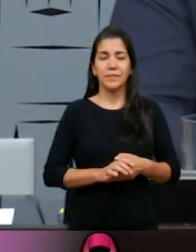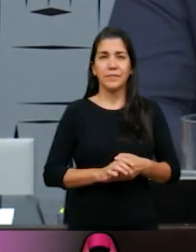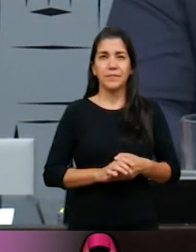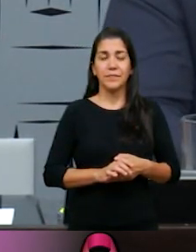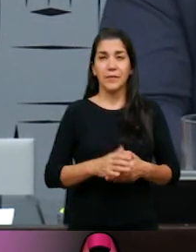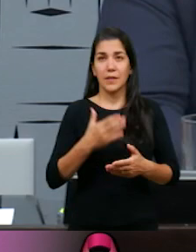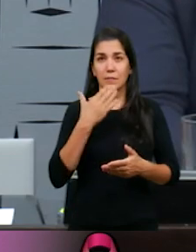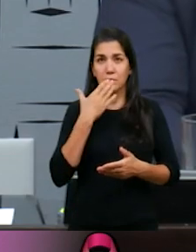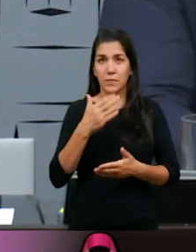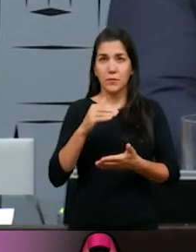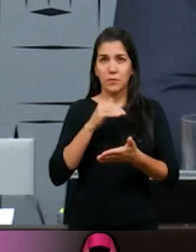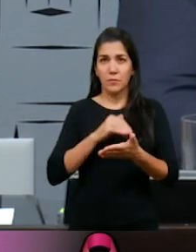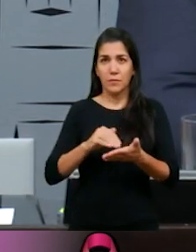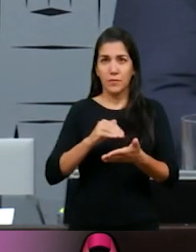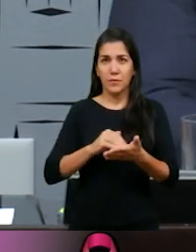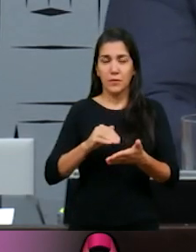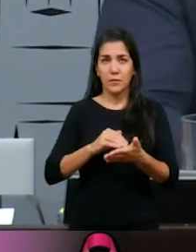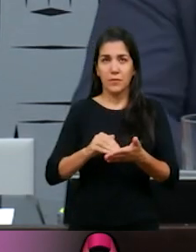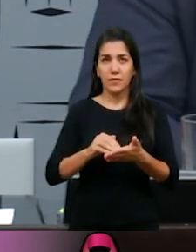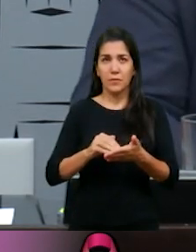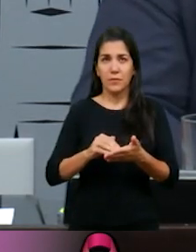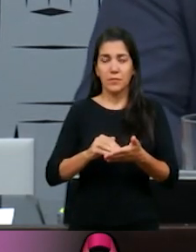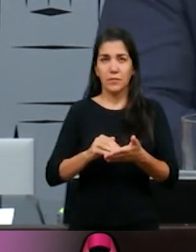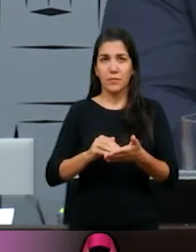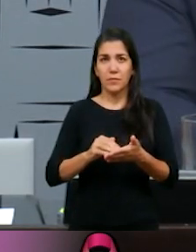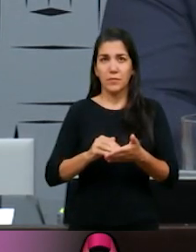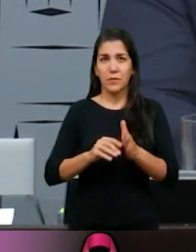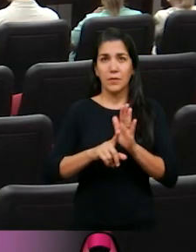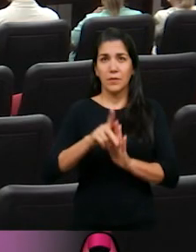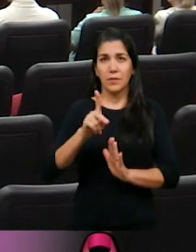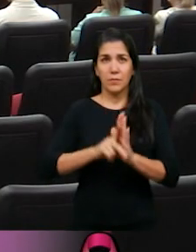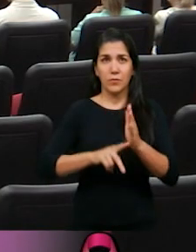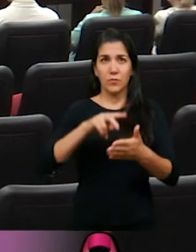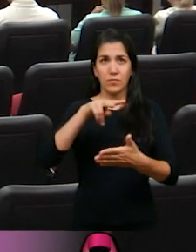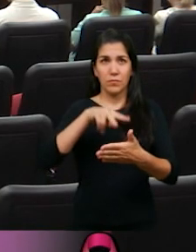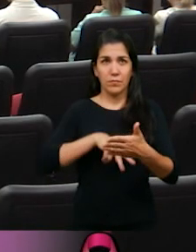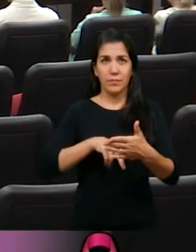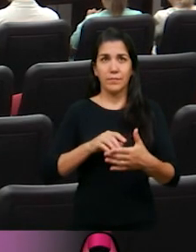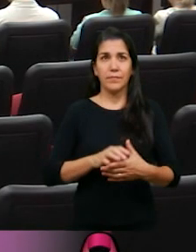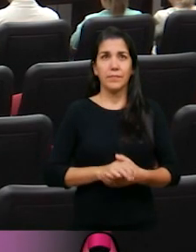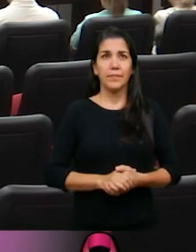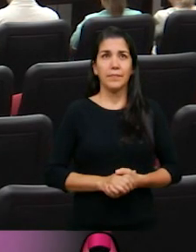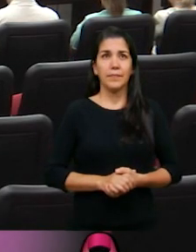Solicitamos ao senhor secretário que faça a leitura dos projetos de lei.